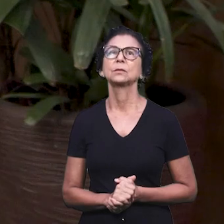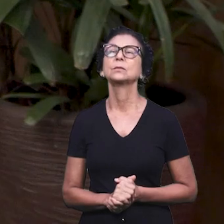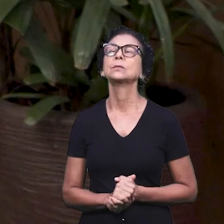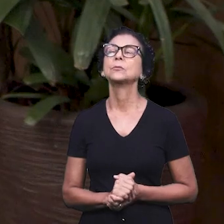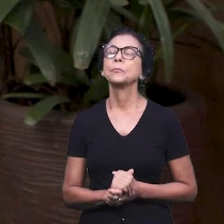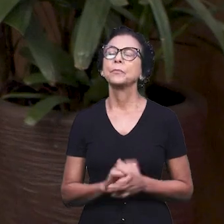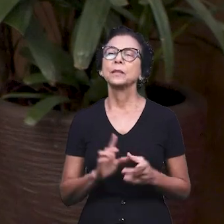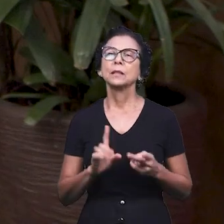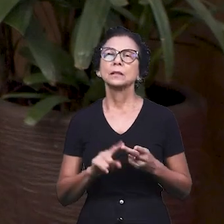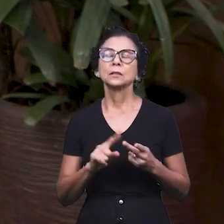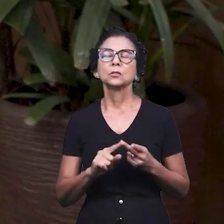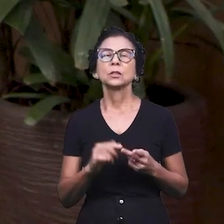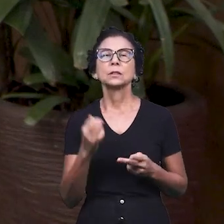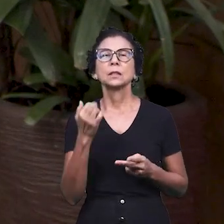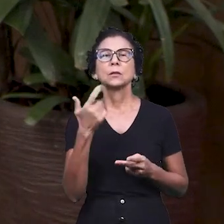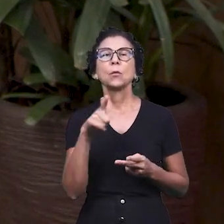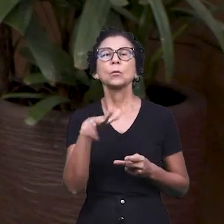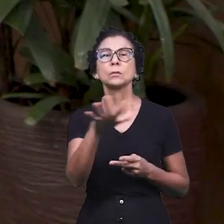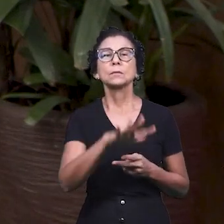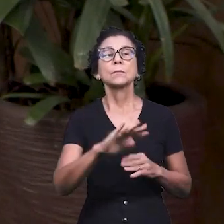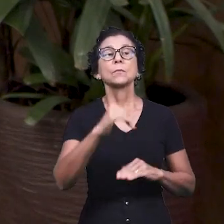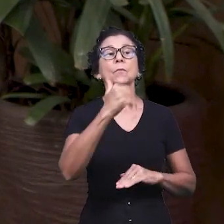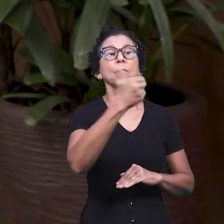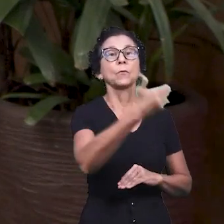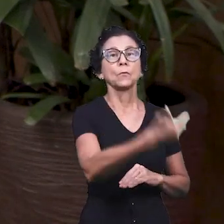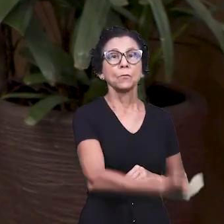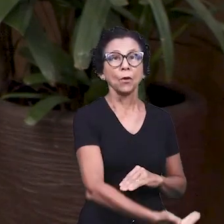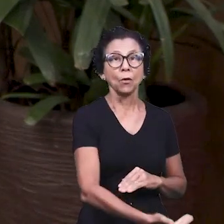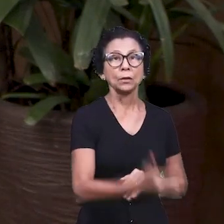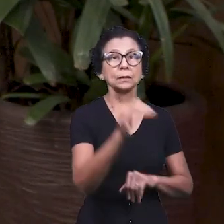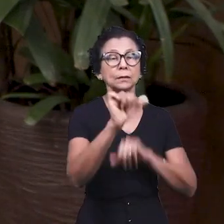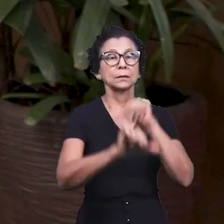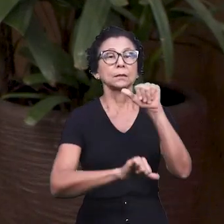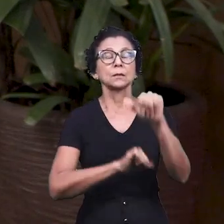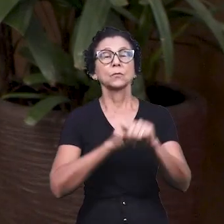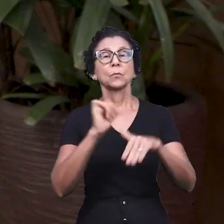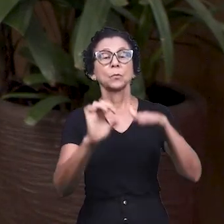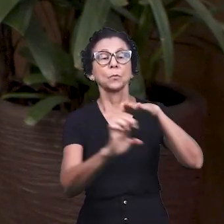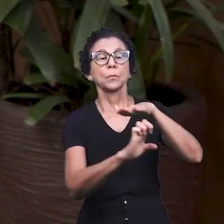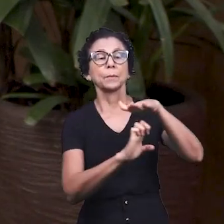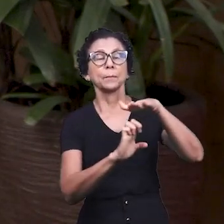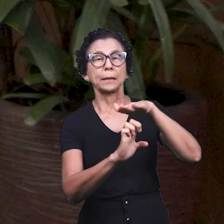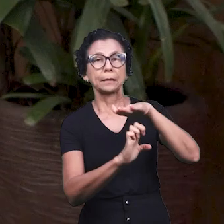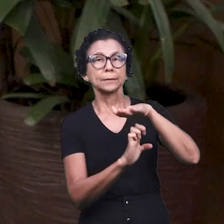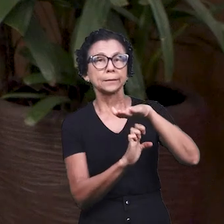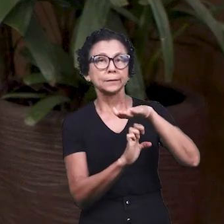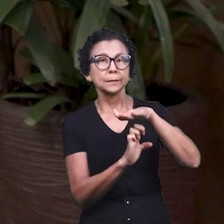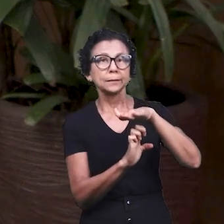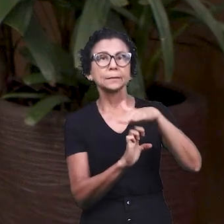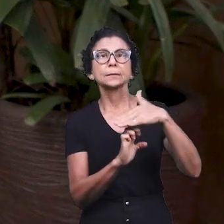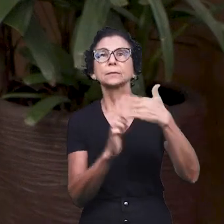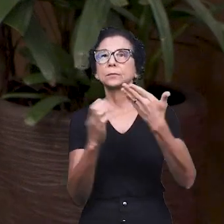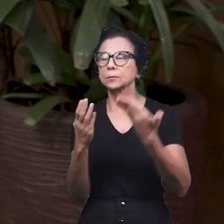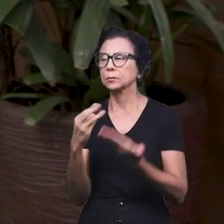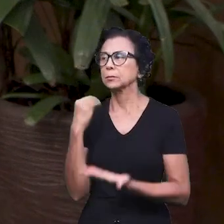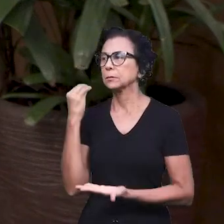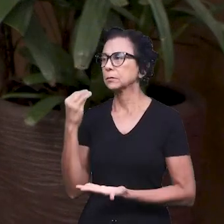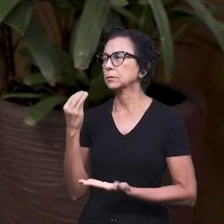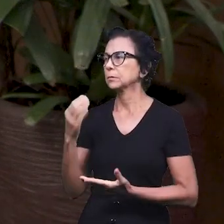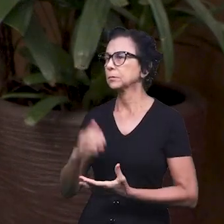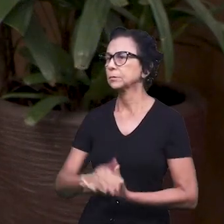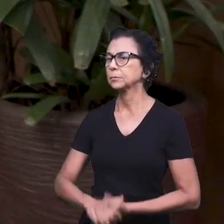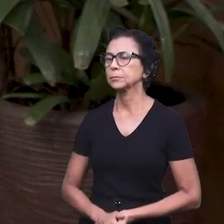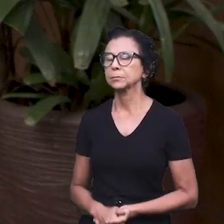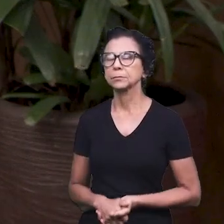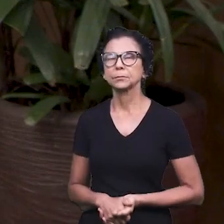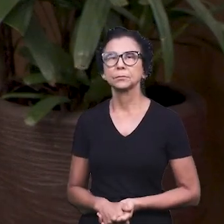tirou o negócio de casa, já está fora, se tornou uma empresa em outro endereço, e então, assim, há muitas